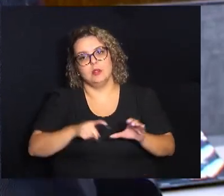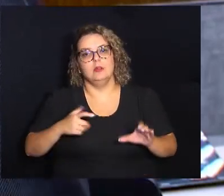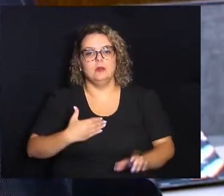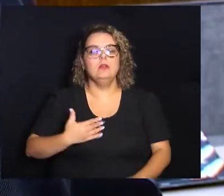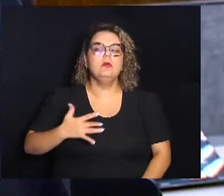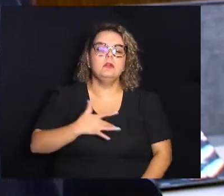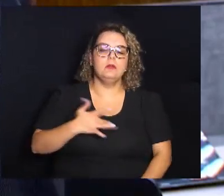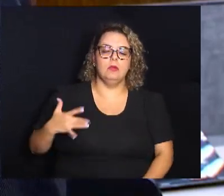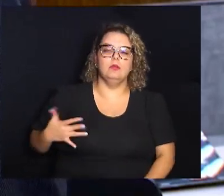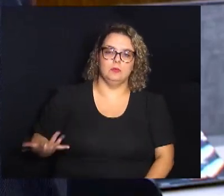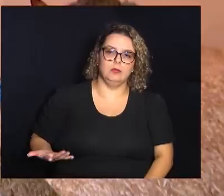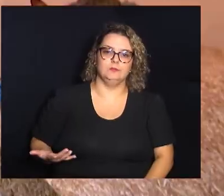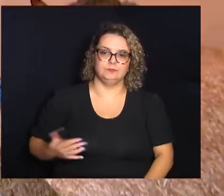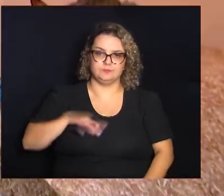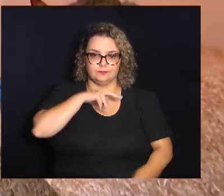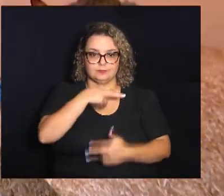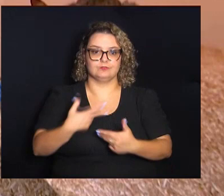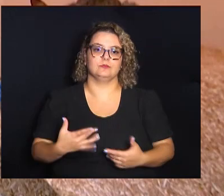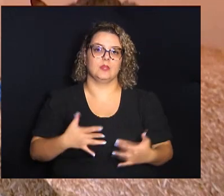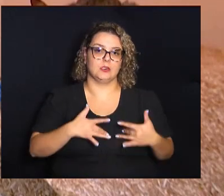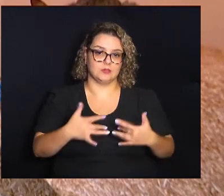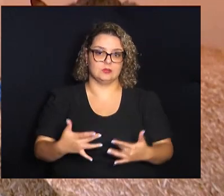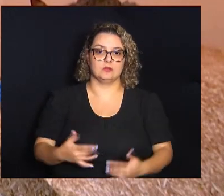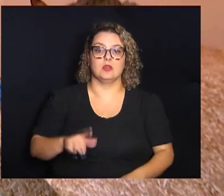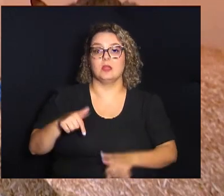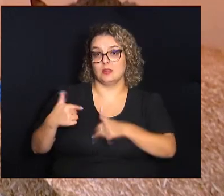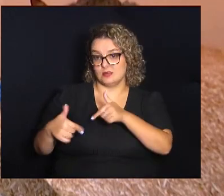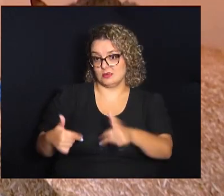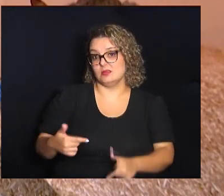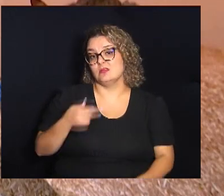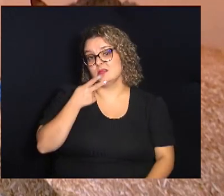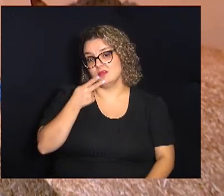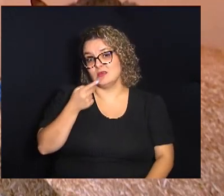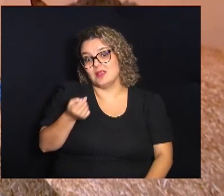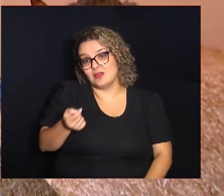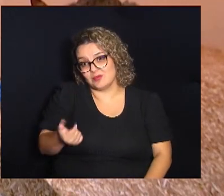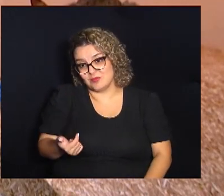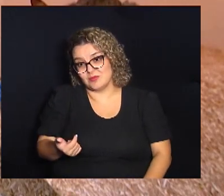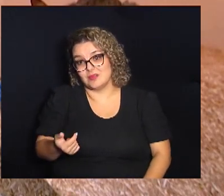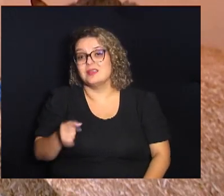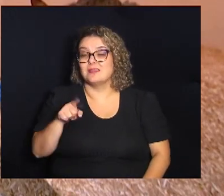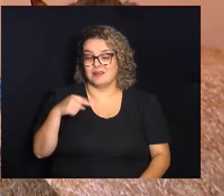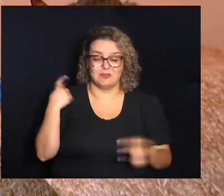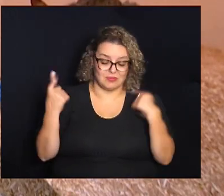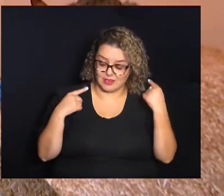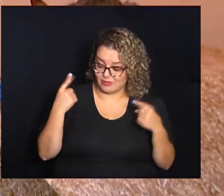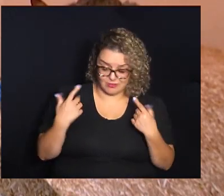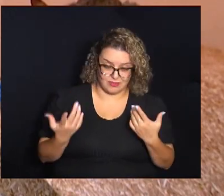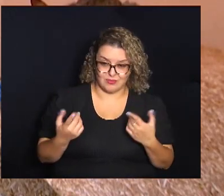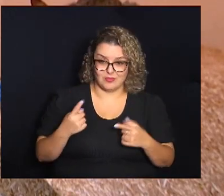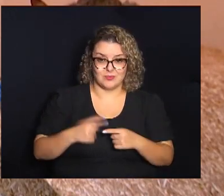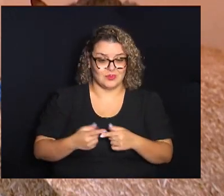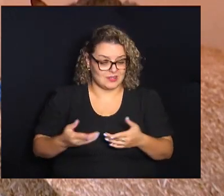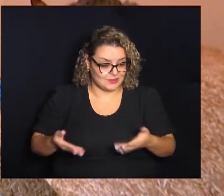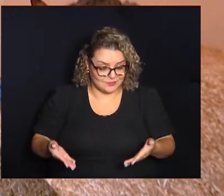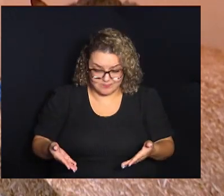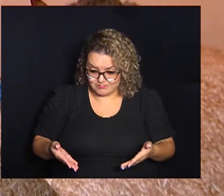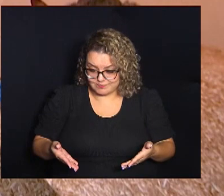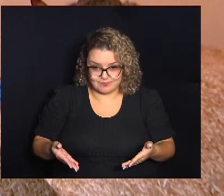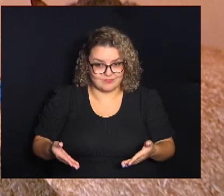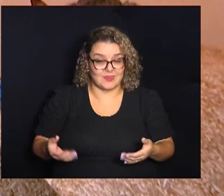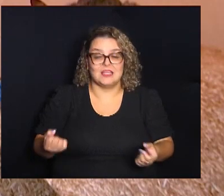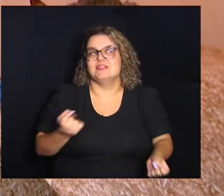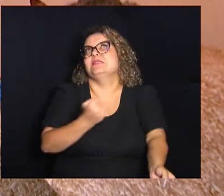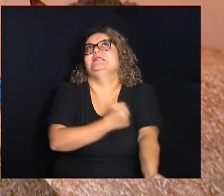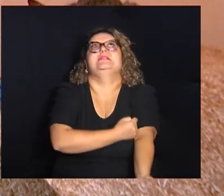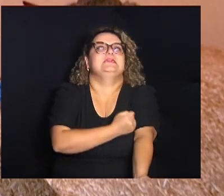com muitas vezes de doação. É um trabalho que eu falo que é para poucos e é para louco, porque isso aqui é um vício que